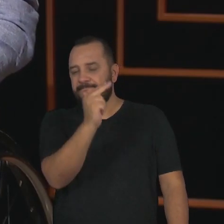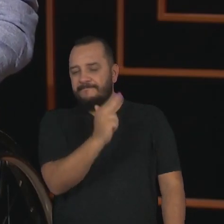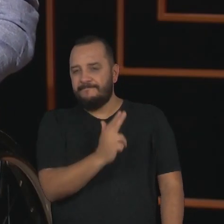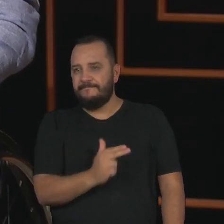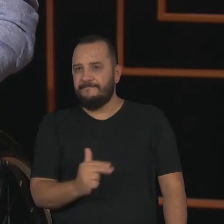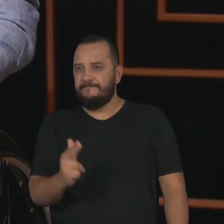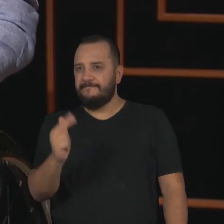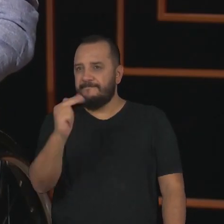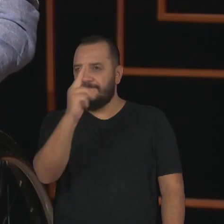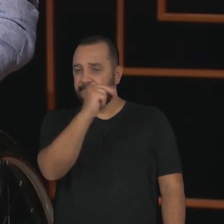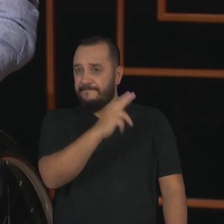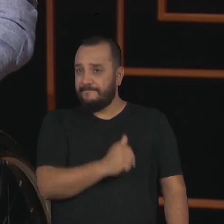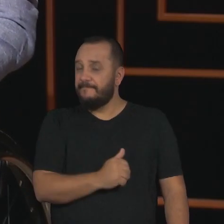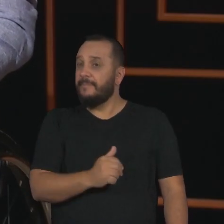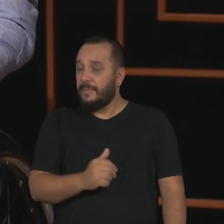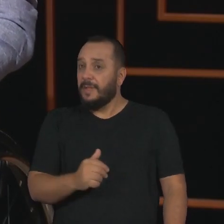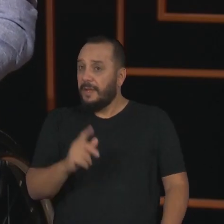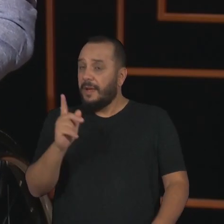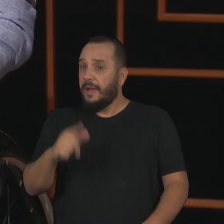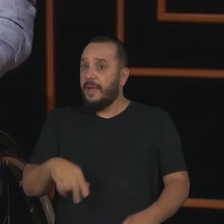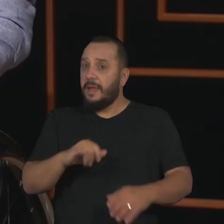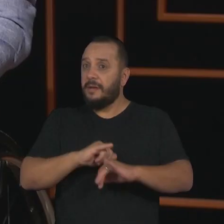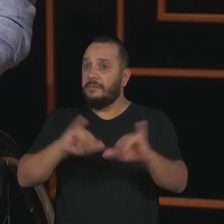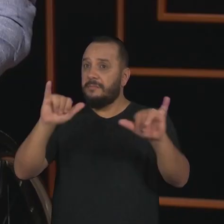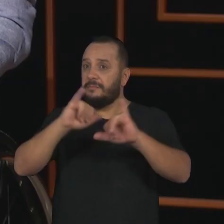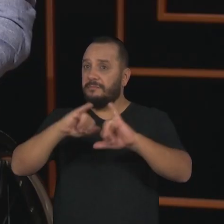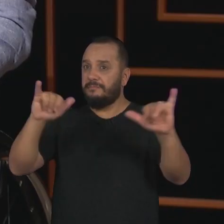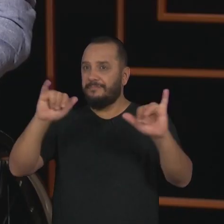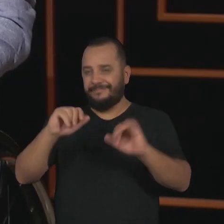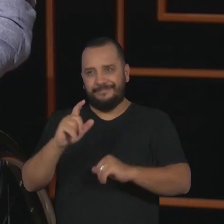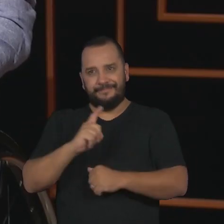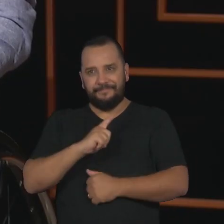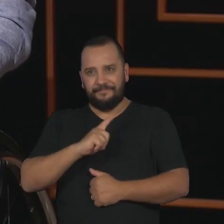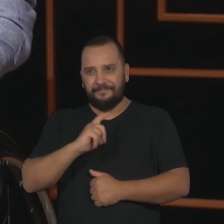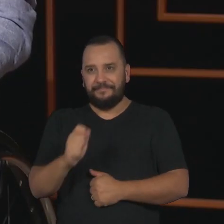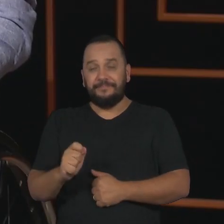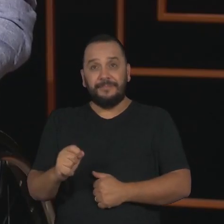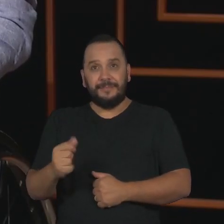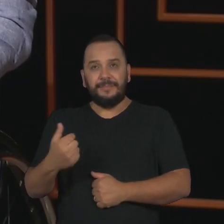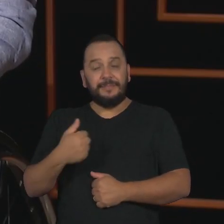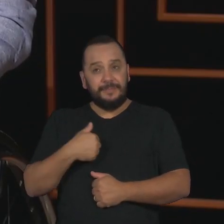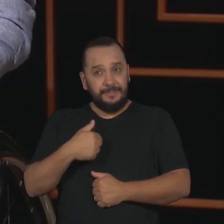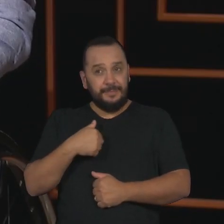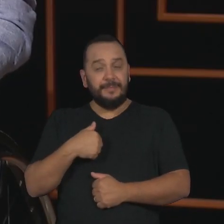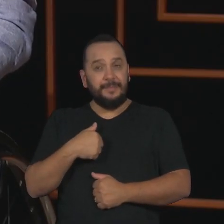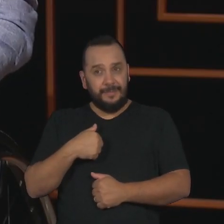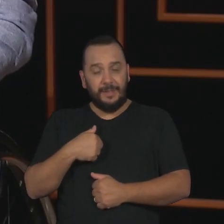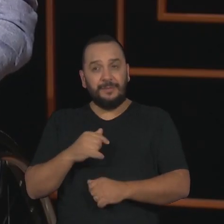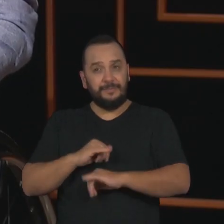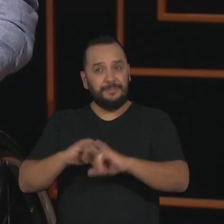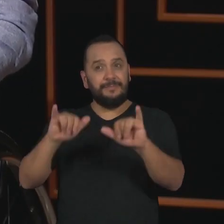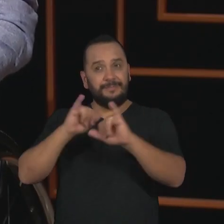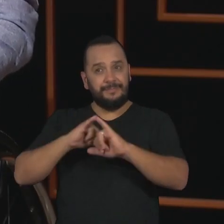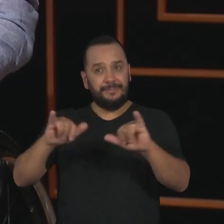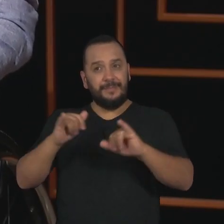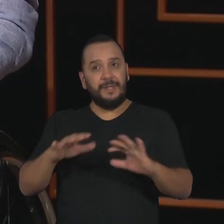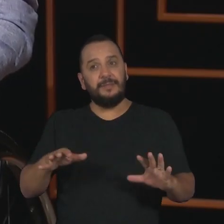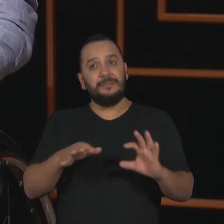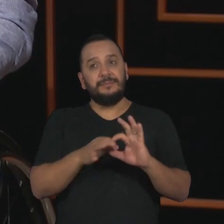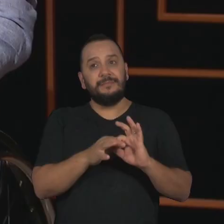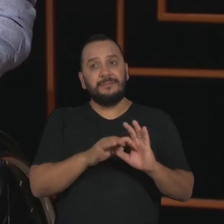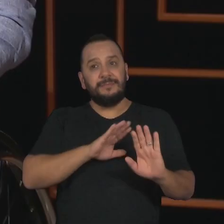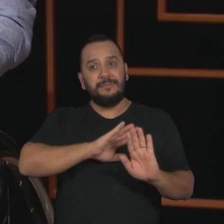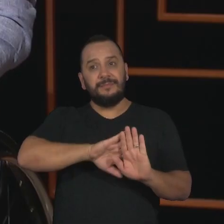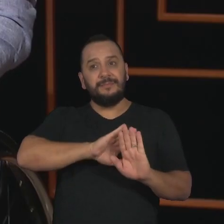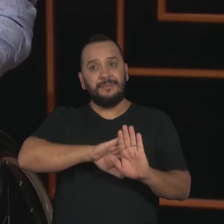Como era uma questão de mensagem mesmo, e eu estava envolvido ideologicamente